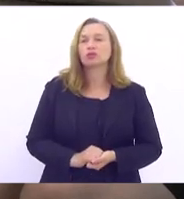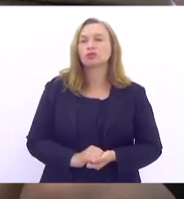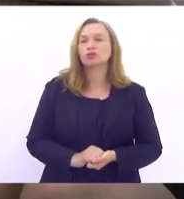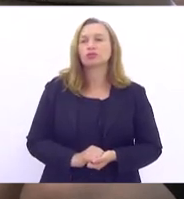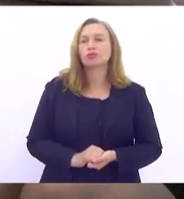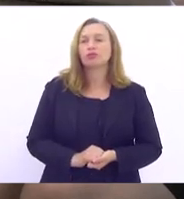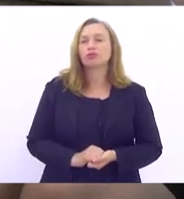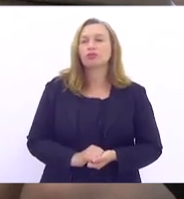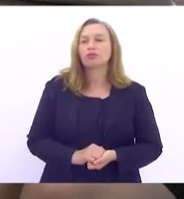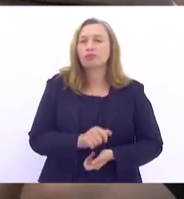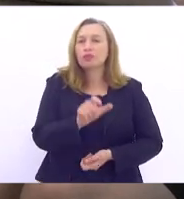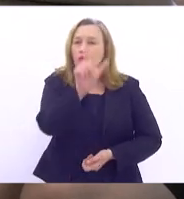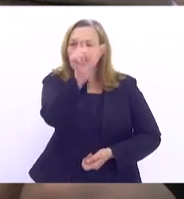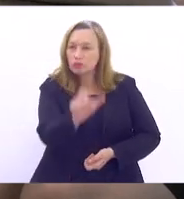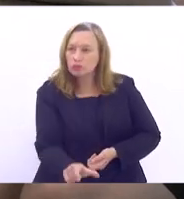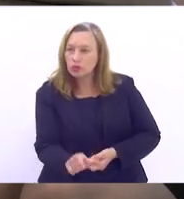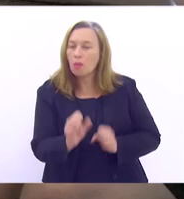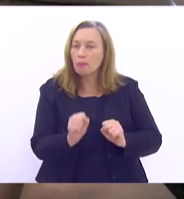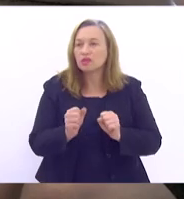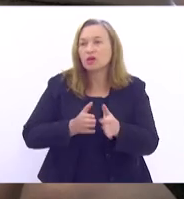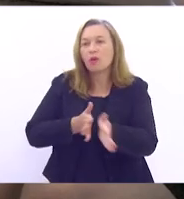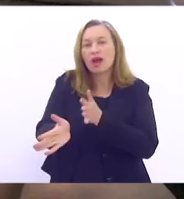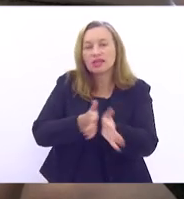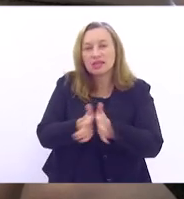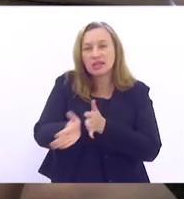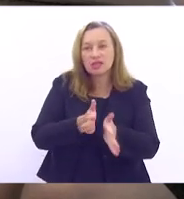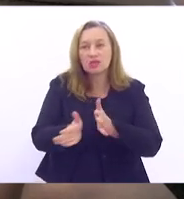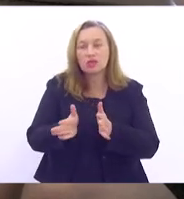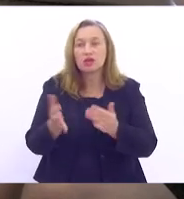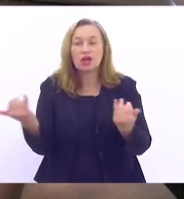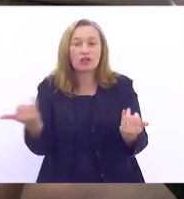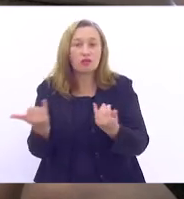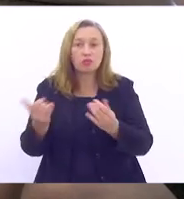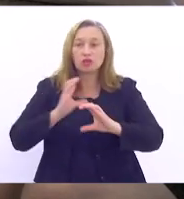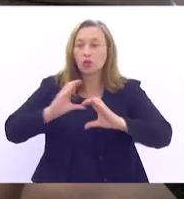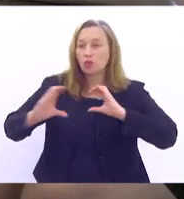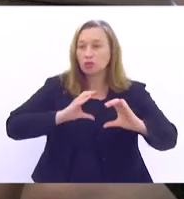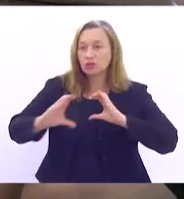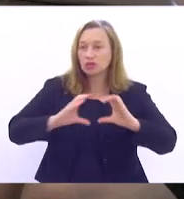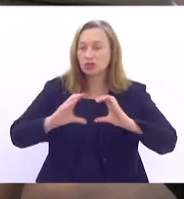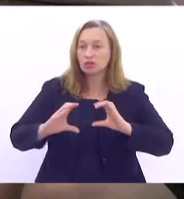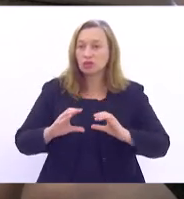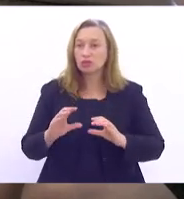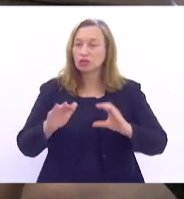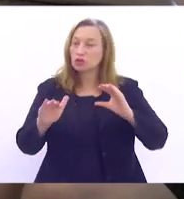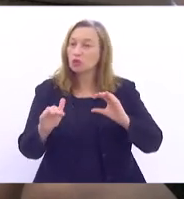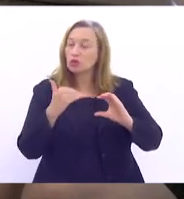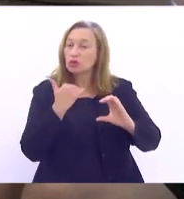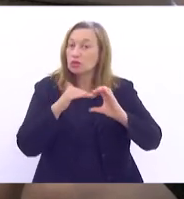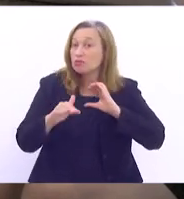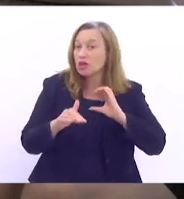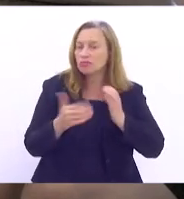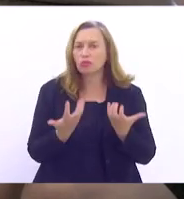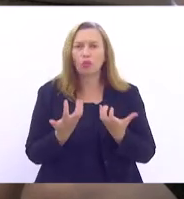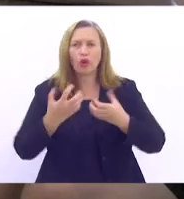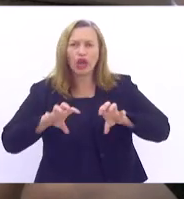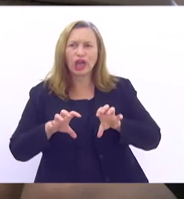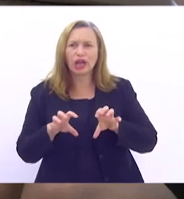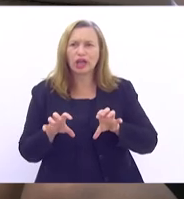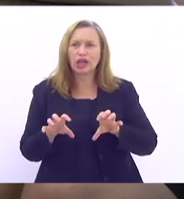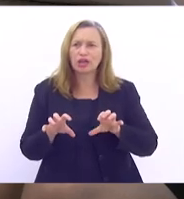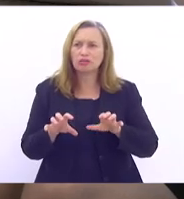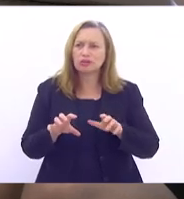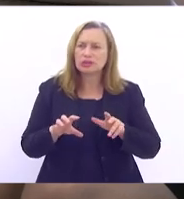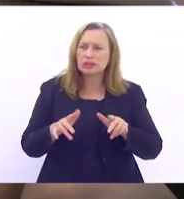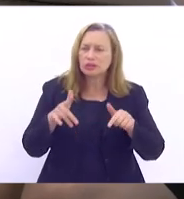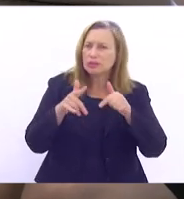o contribuinte ele possa ter acesso à informação dessa comunicação através do seu e-mail. Nós não estamos querendo retroagir, nós